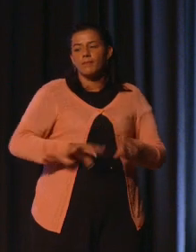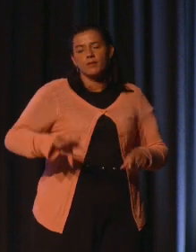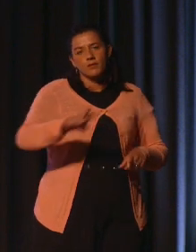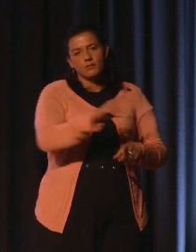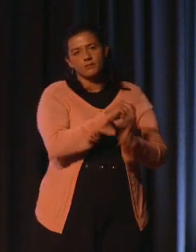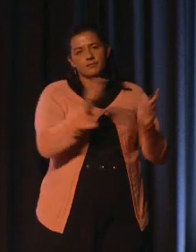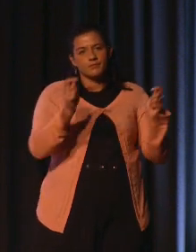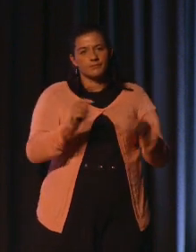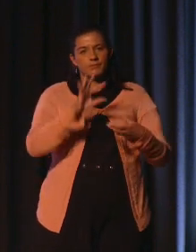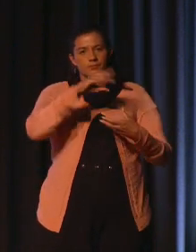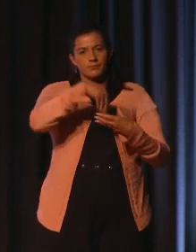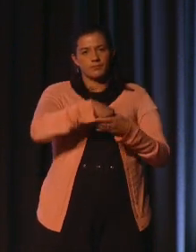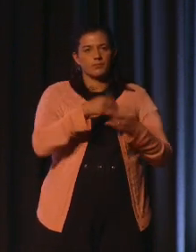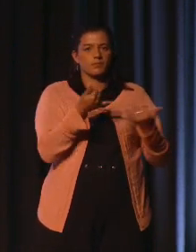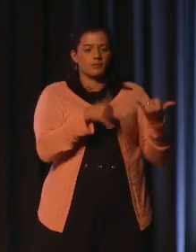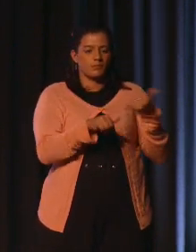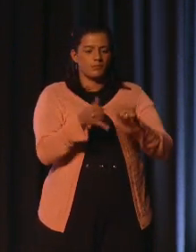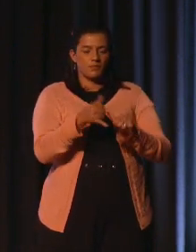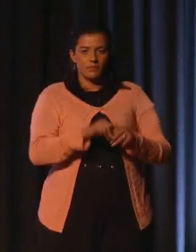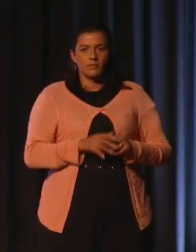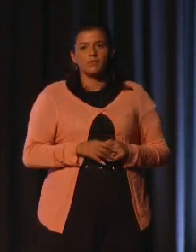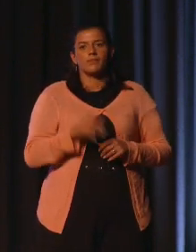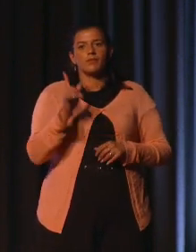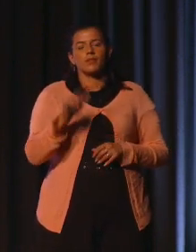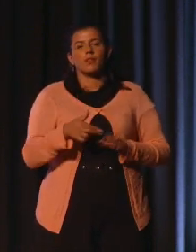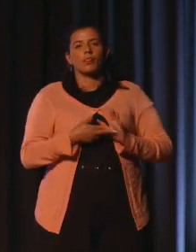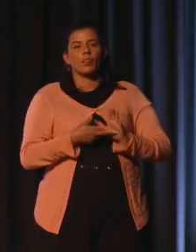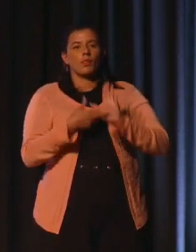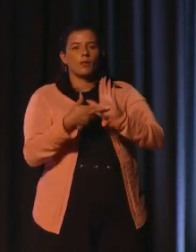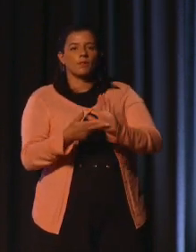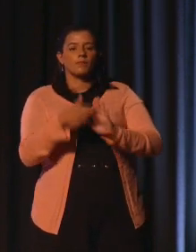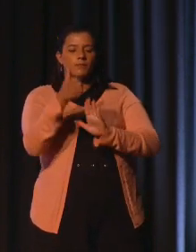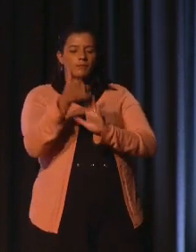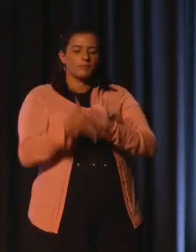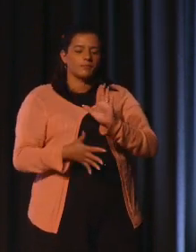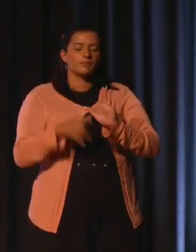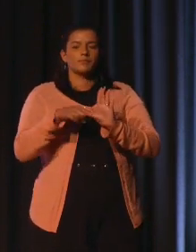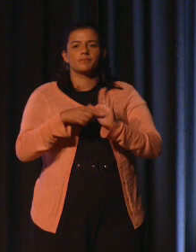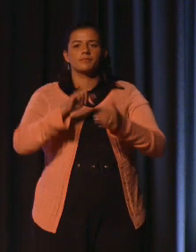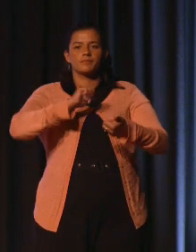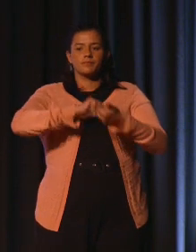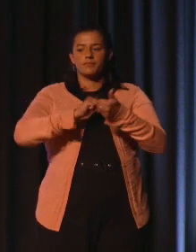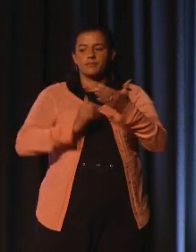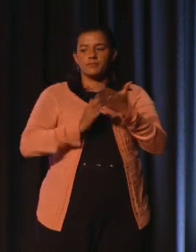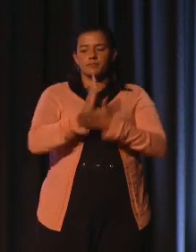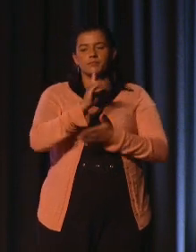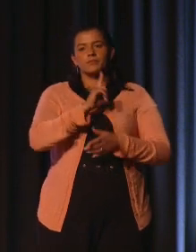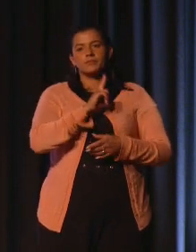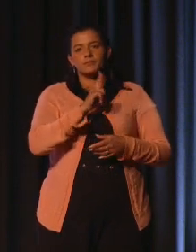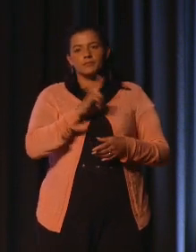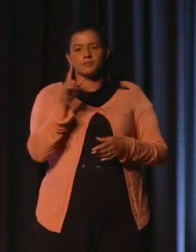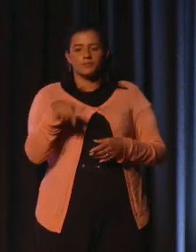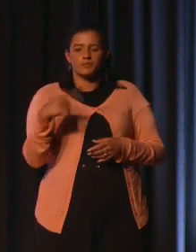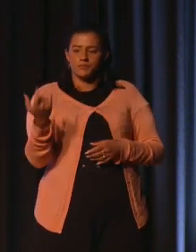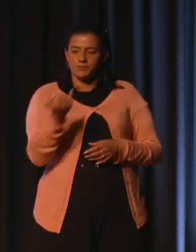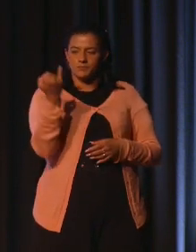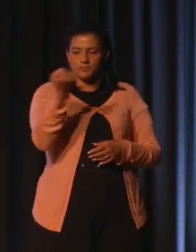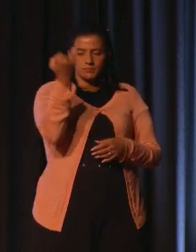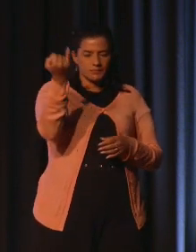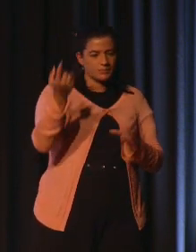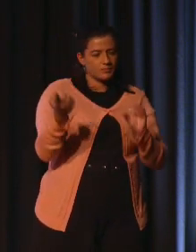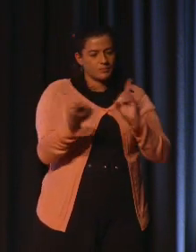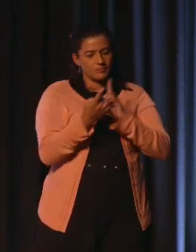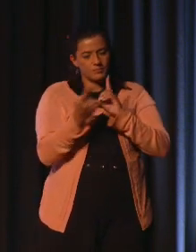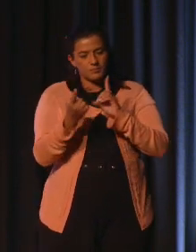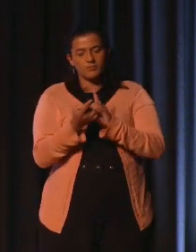atividades ambulatoriais. Então, essa resolução ela teve uma atualização muito importante, onde ela trouxe as atividades de